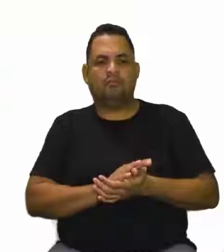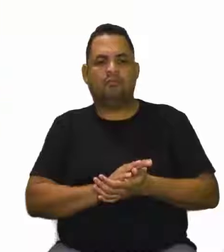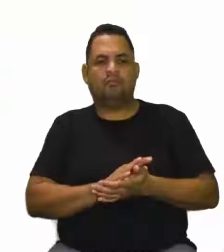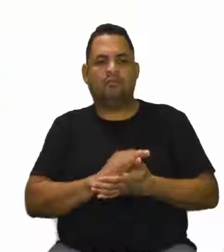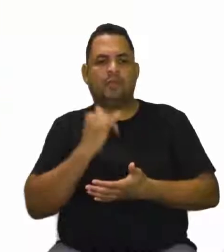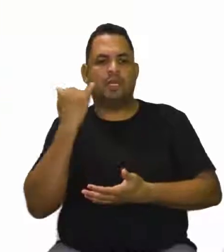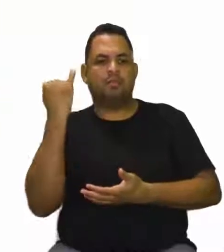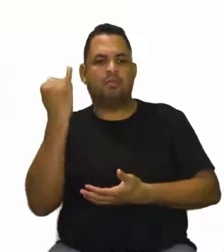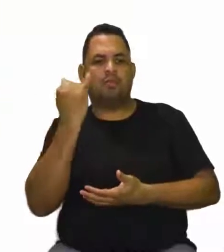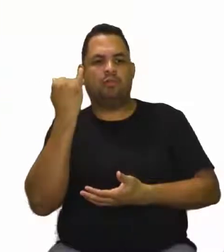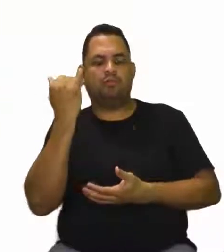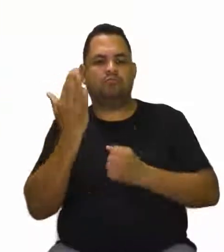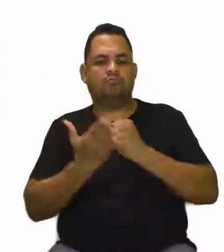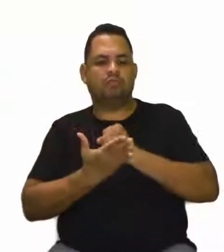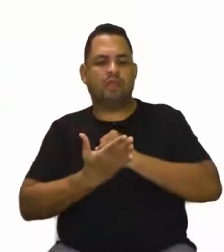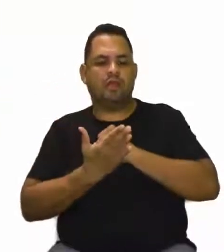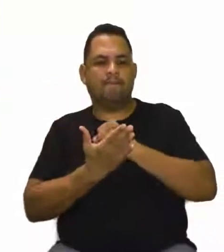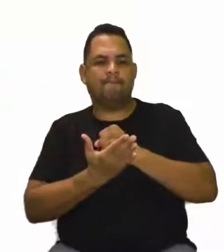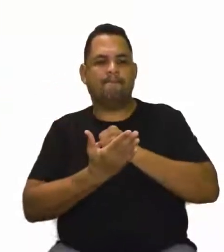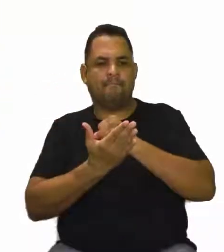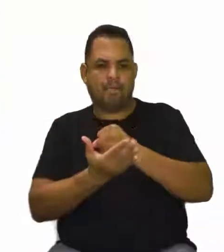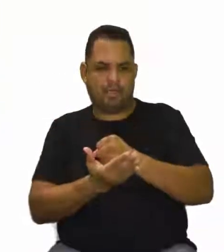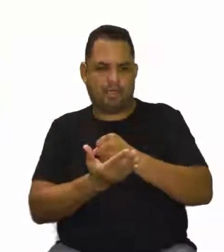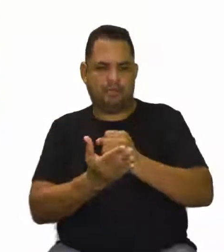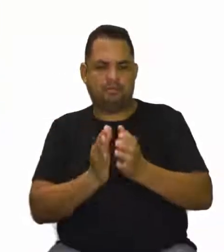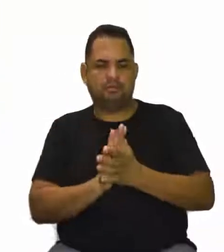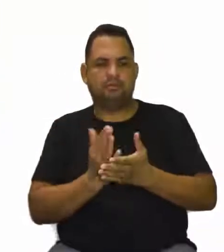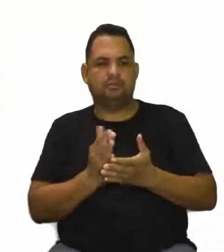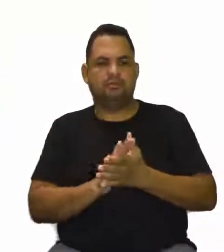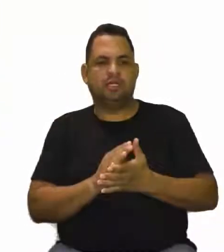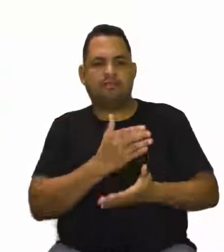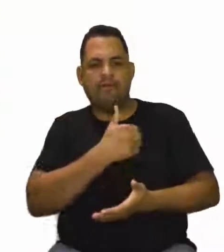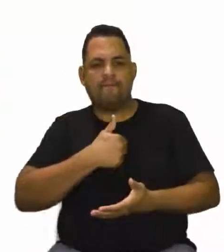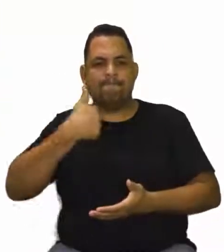raiz aqui, né, é o centro, ele